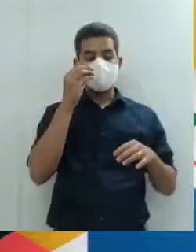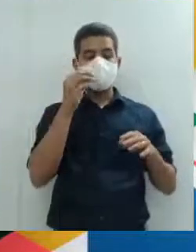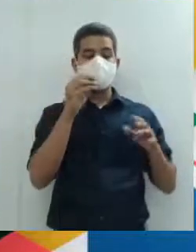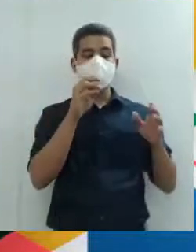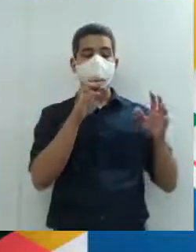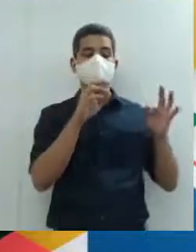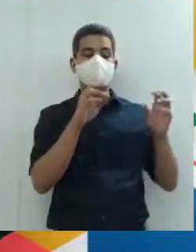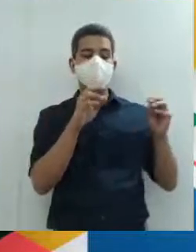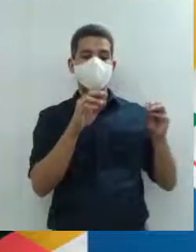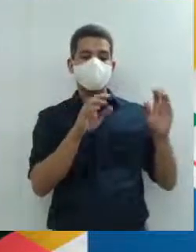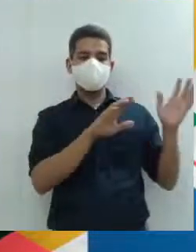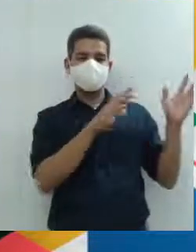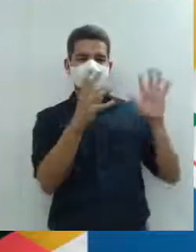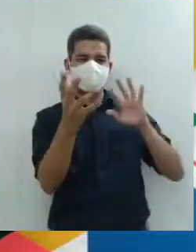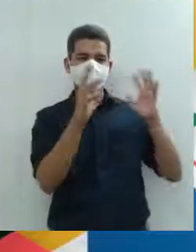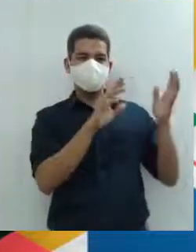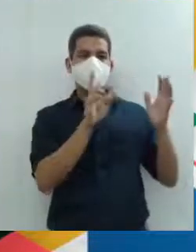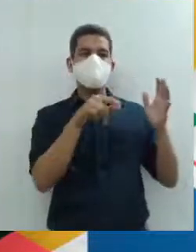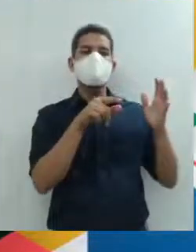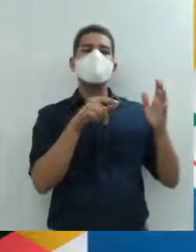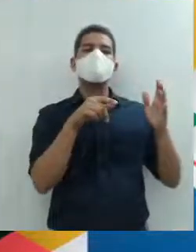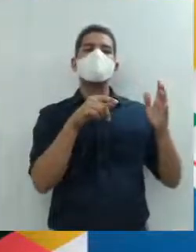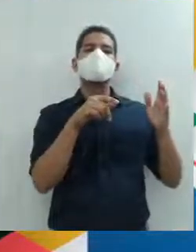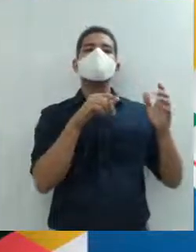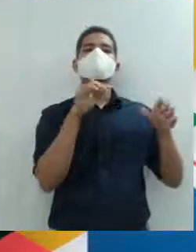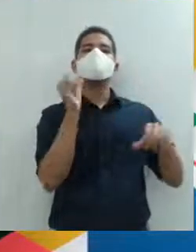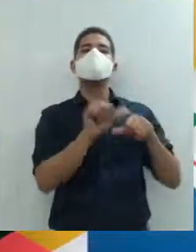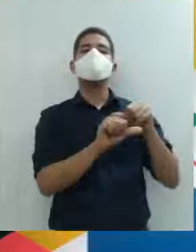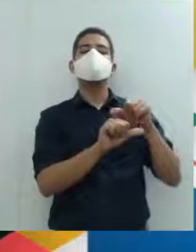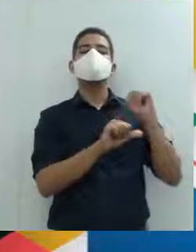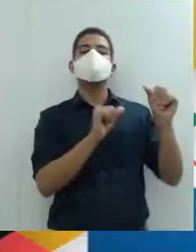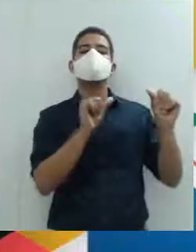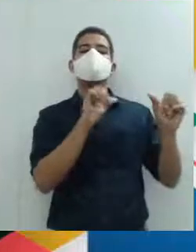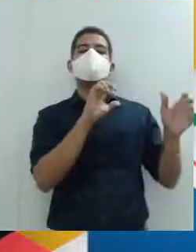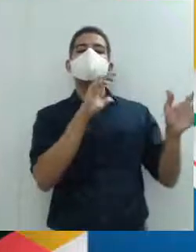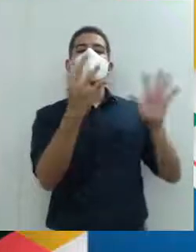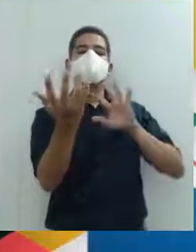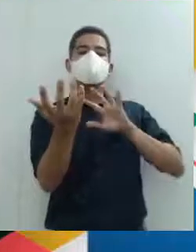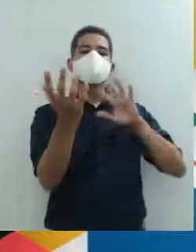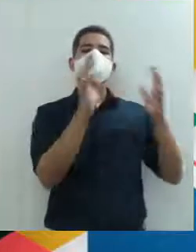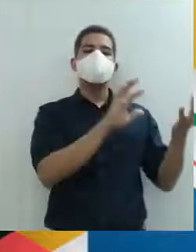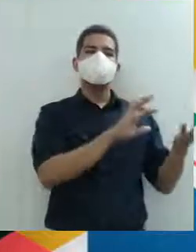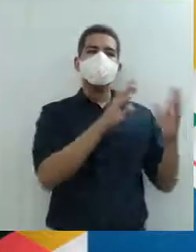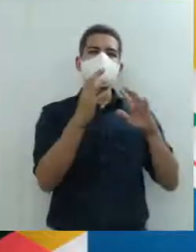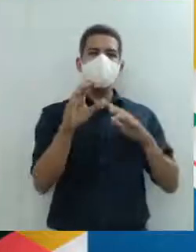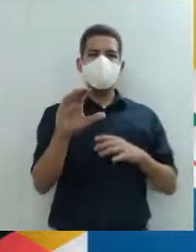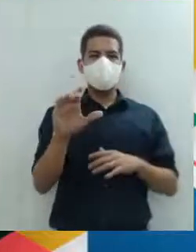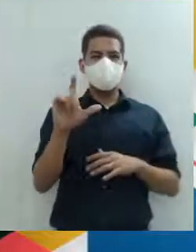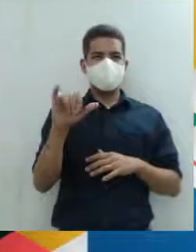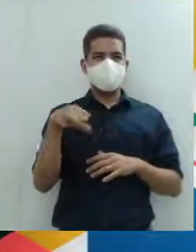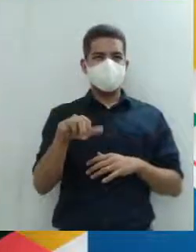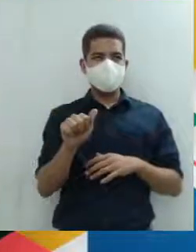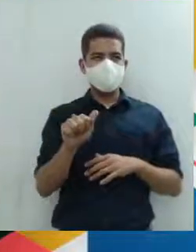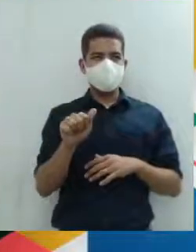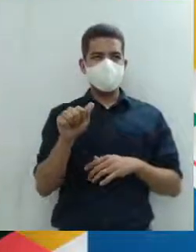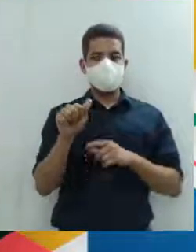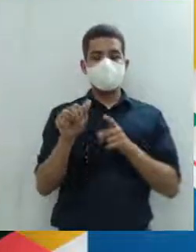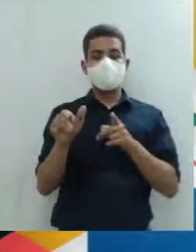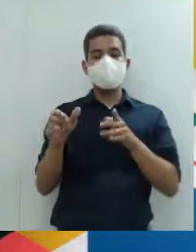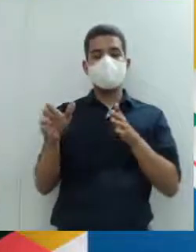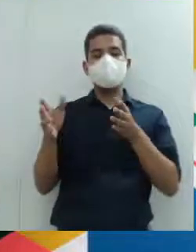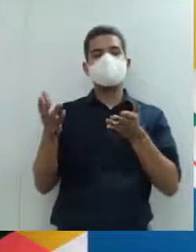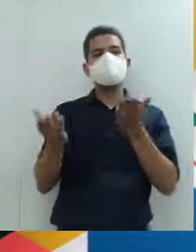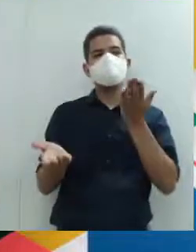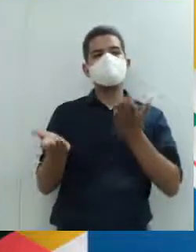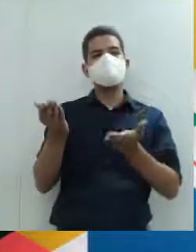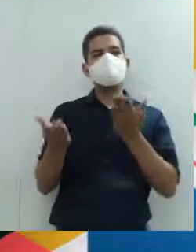é aquele que é passageiro. São fenômenos que acontecem e passam. O clima é uma média